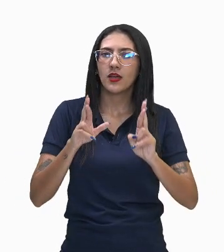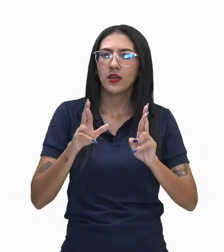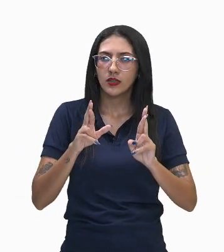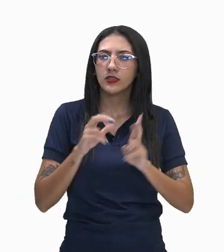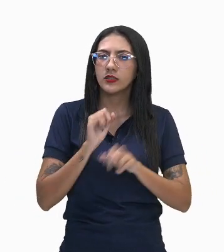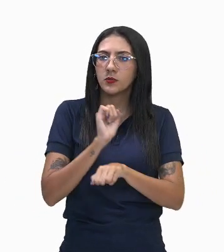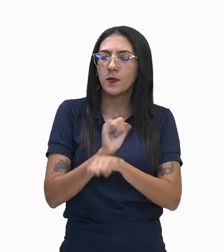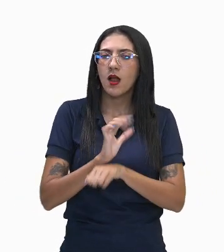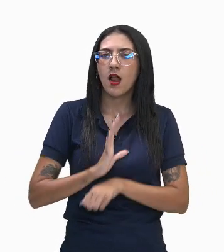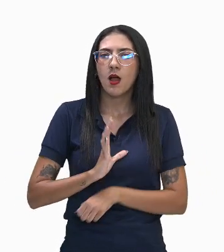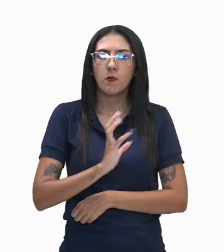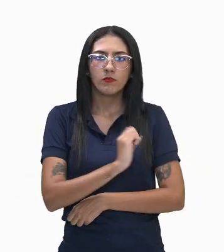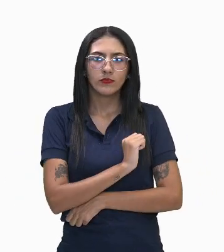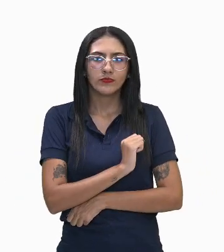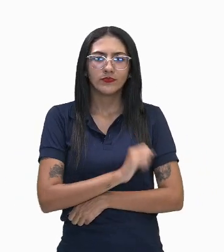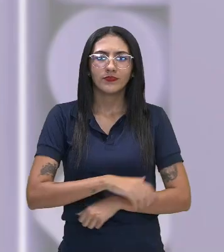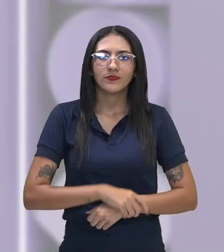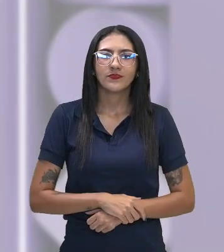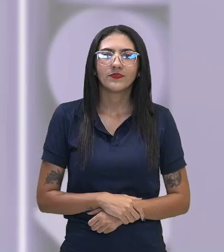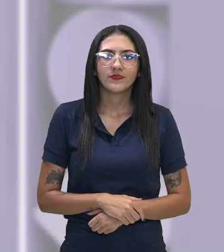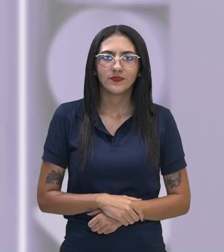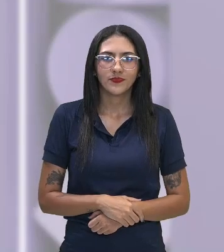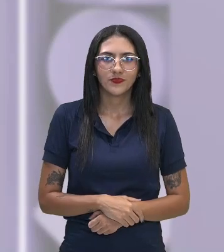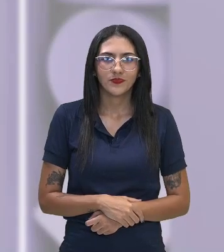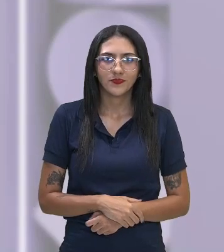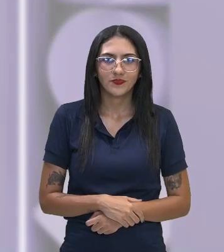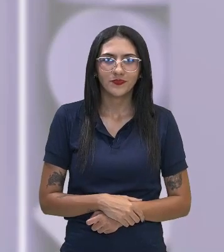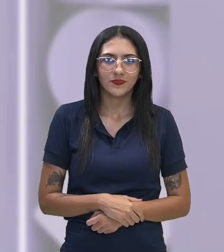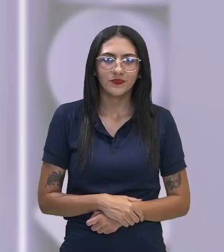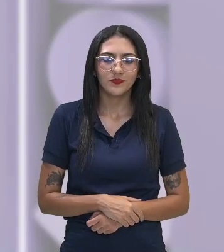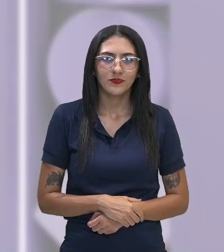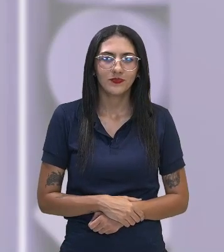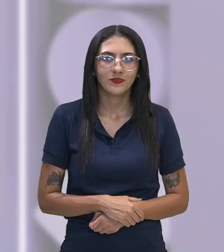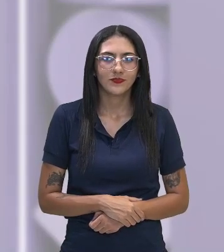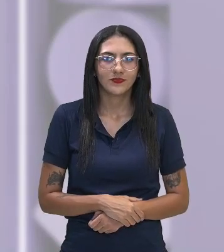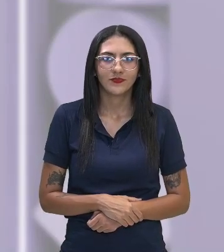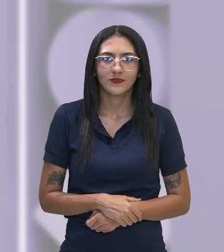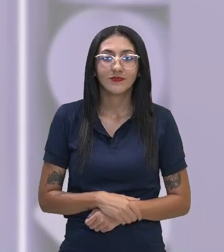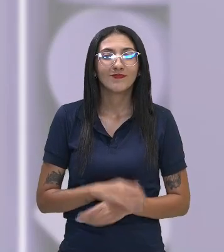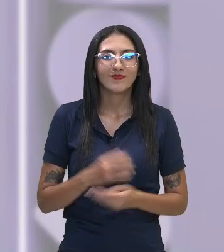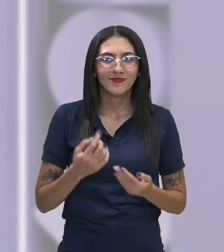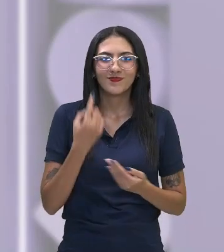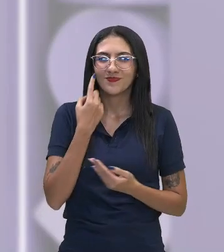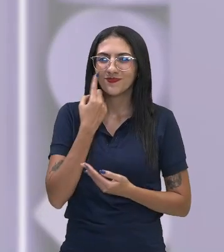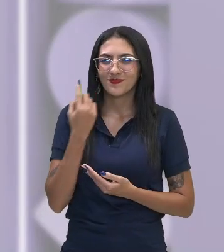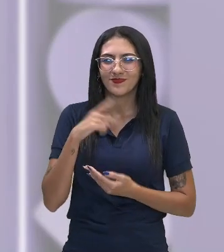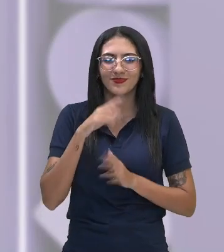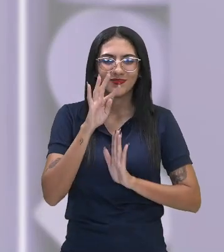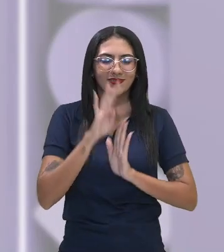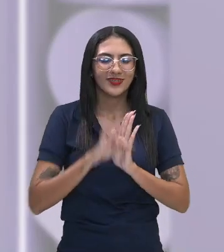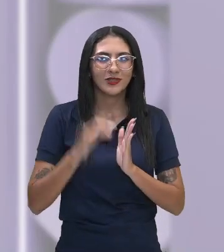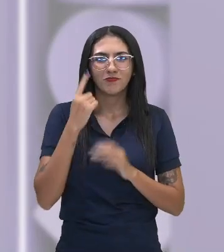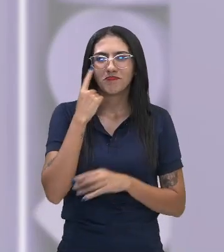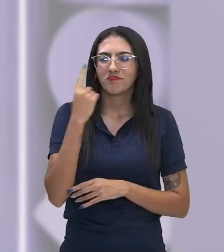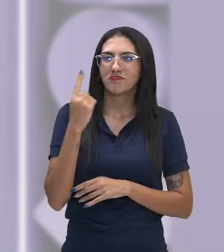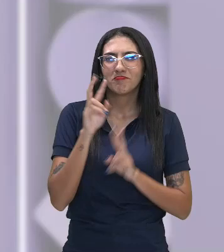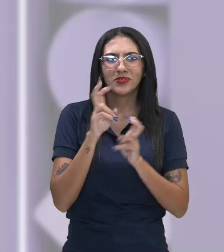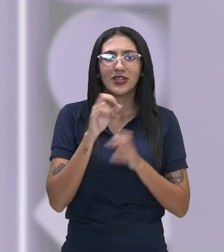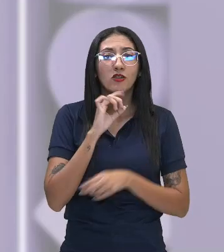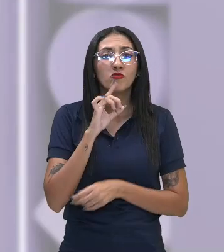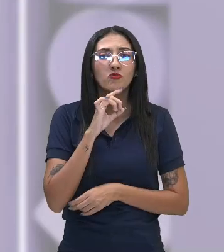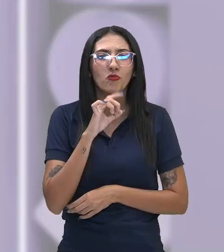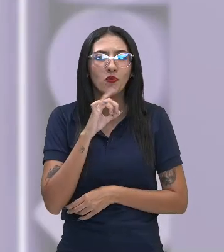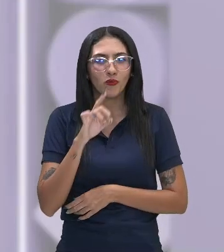amor. Tiago de Mello. Então fica essas ensinanças das dúvidas. Mais do que